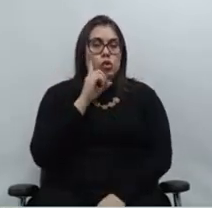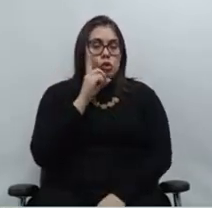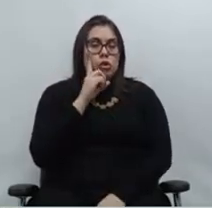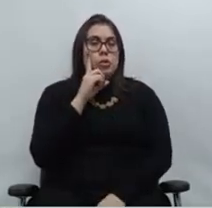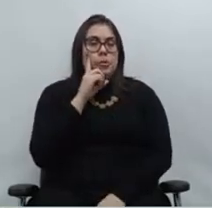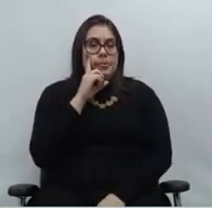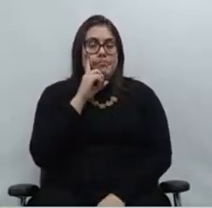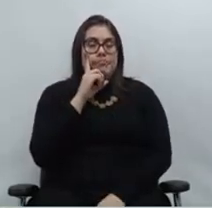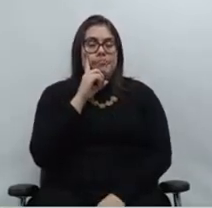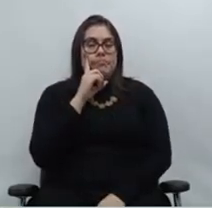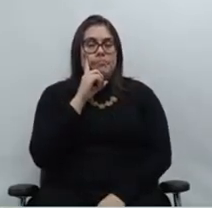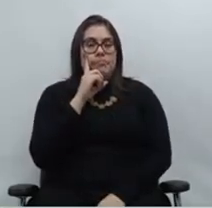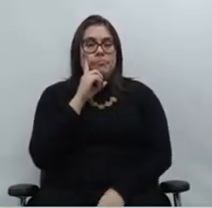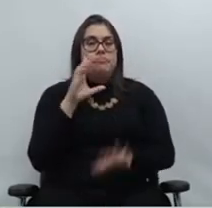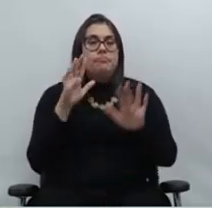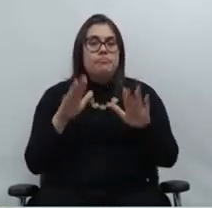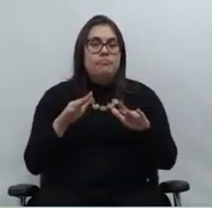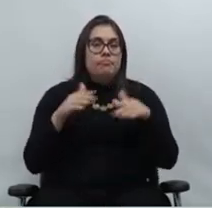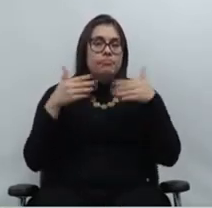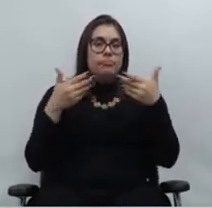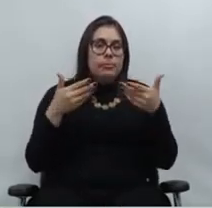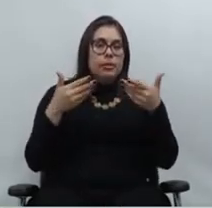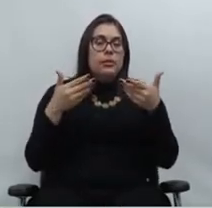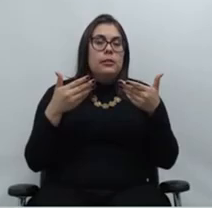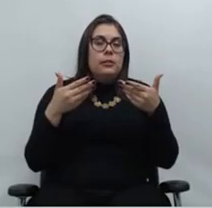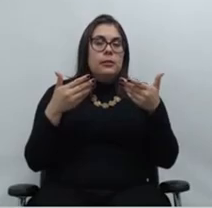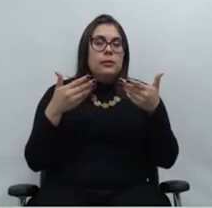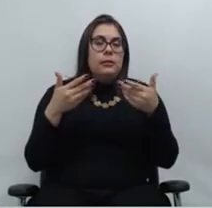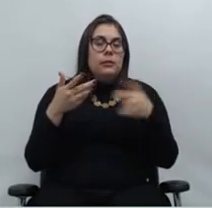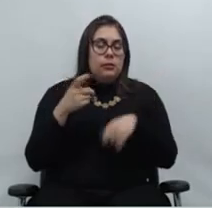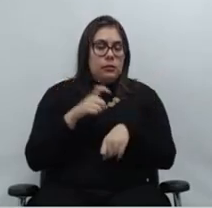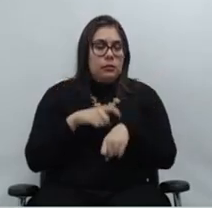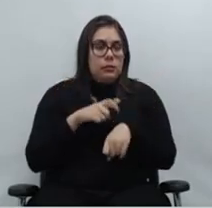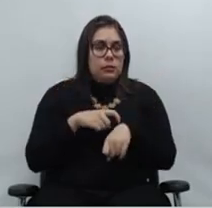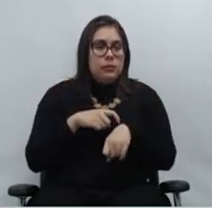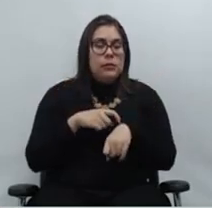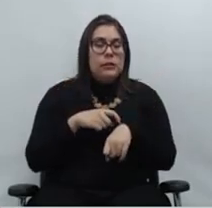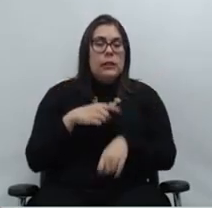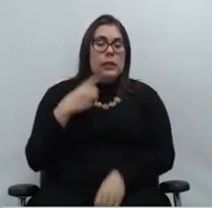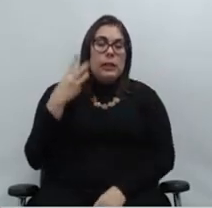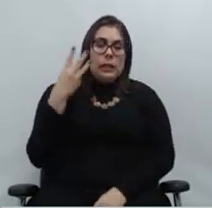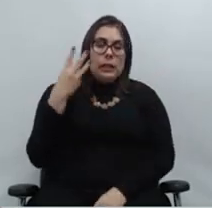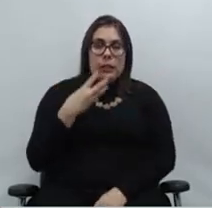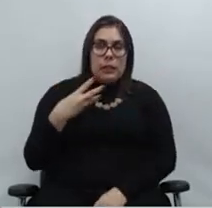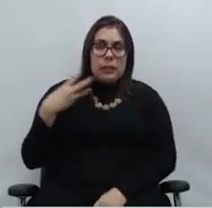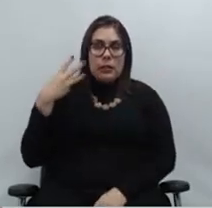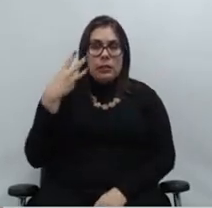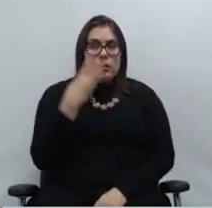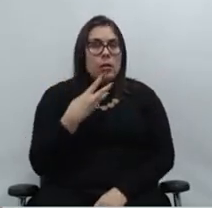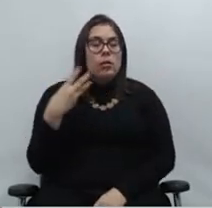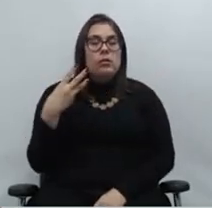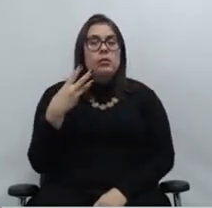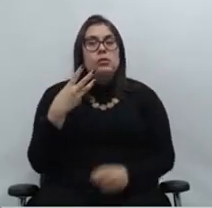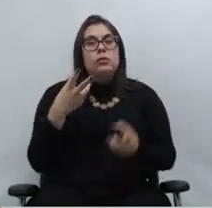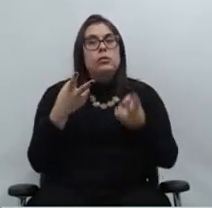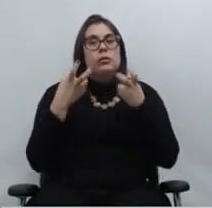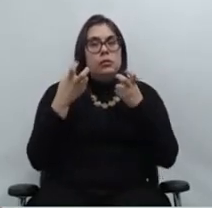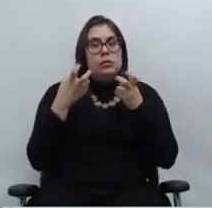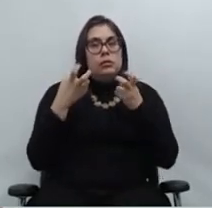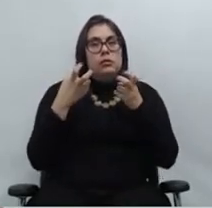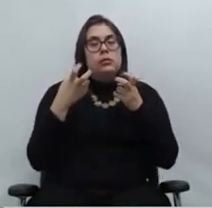atividade discente. Neste cenário, portanto, apesar de se tratar de carga horária de 3 horas aula diárias, verifica-se a incidência do artigo